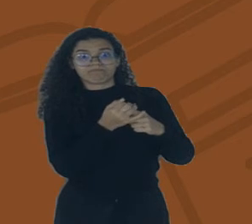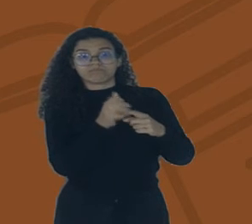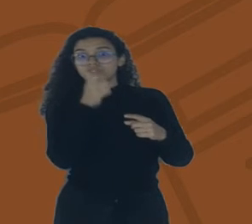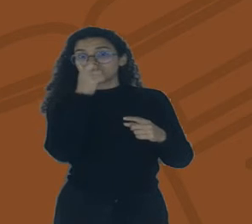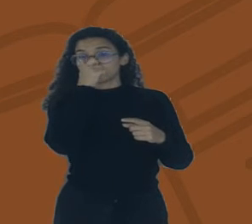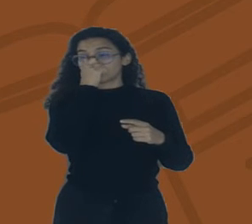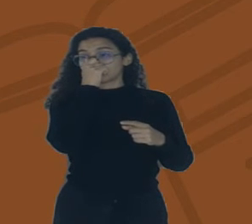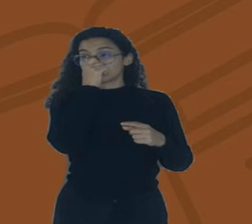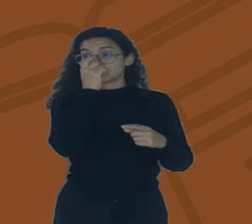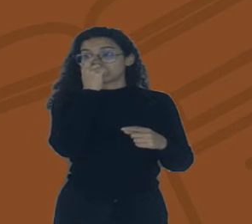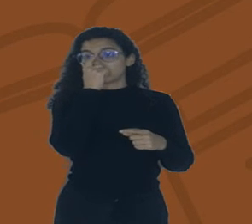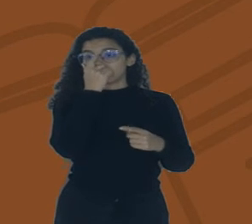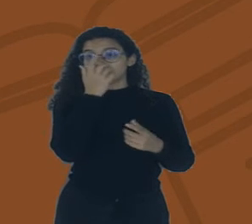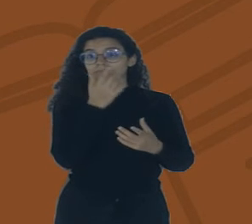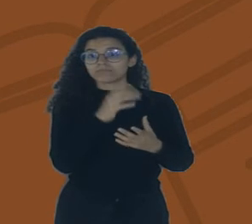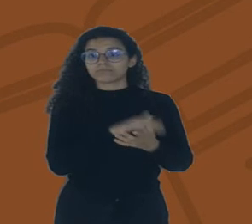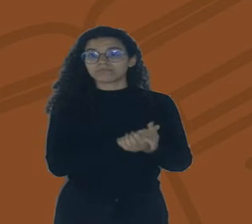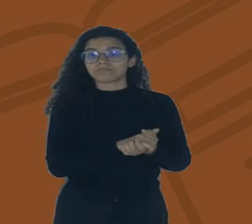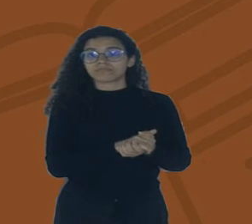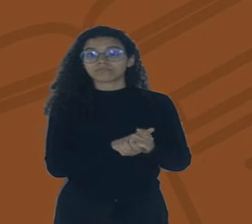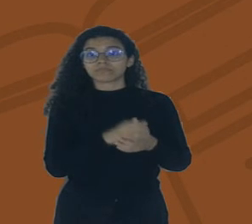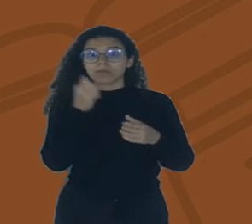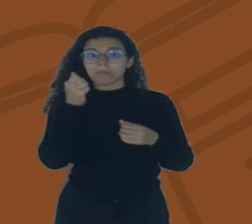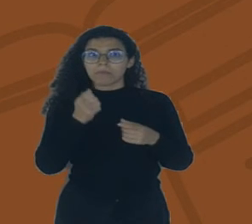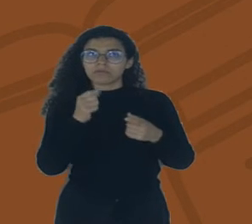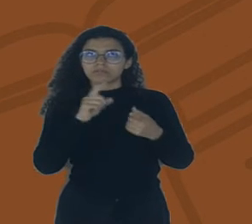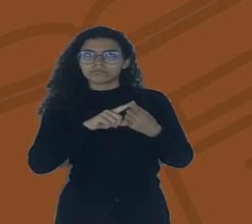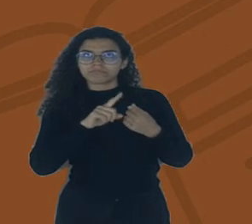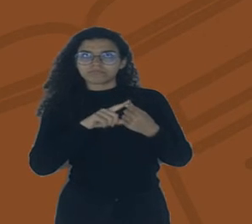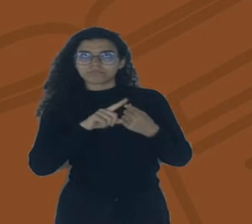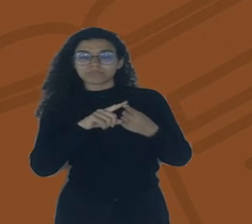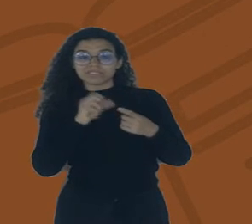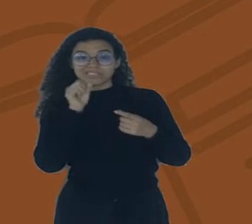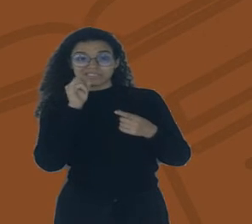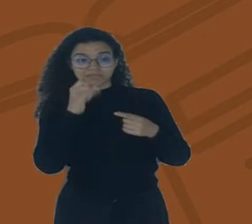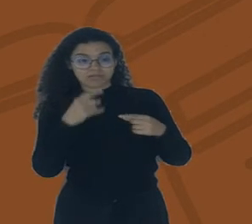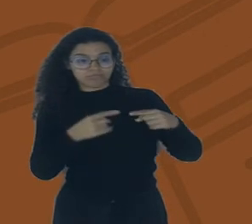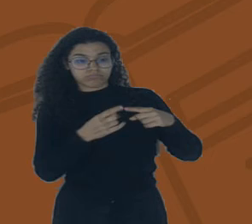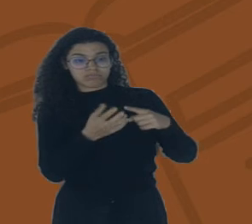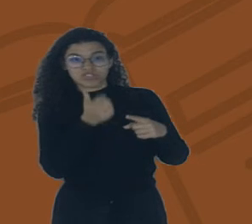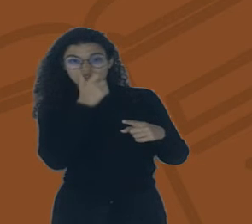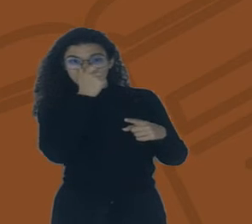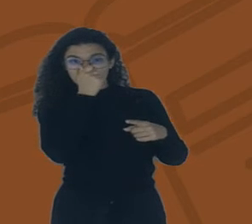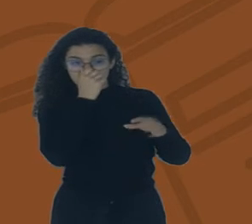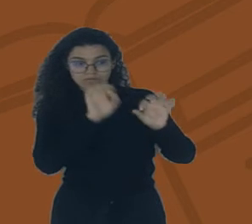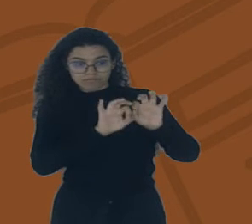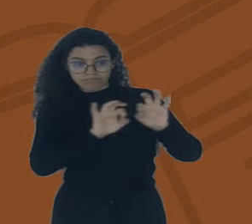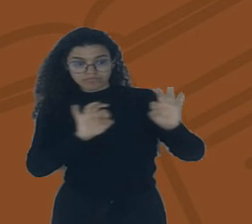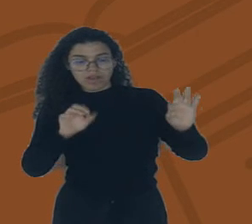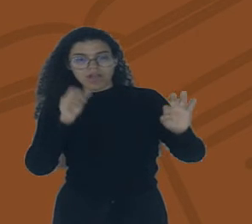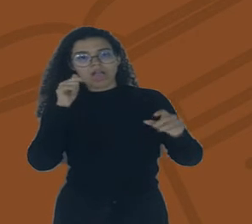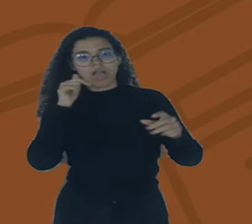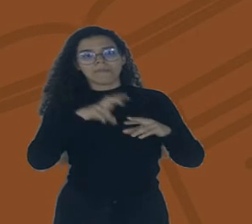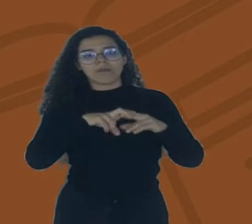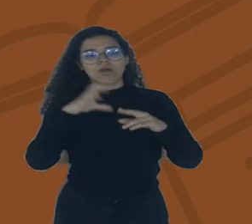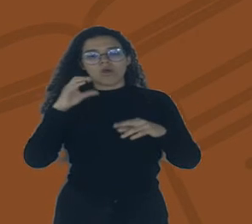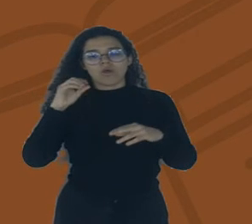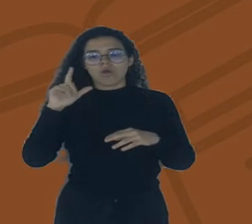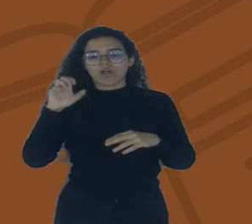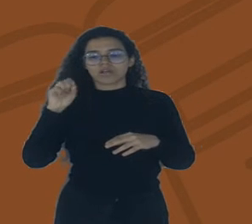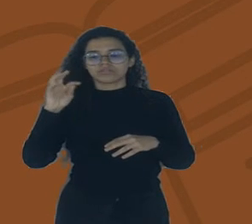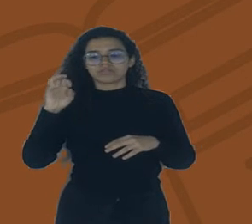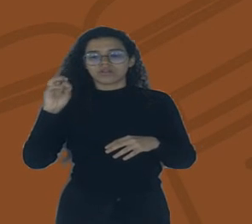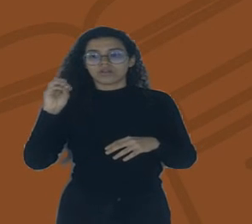entopem, uma das causas pode ser a questão do colesterol. Porque nós já vimos em aulas anteriores que o colesterol, ele causa